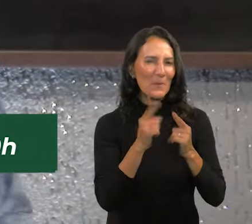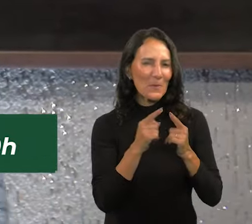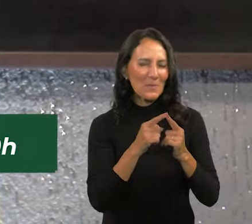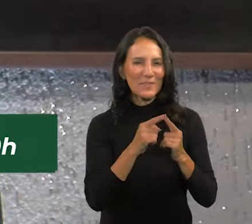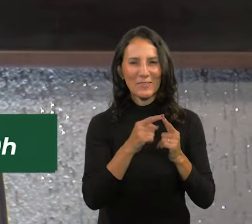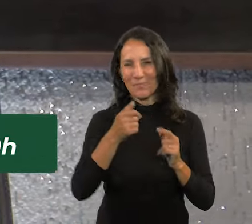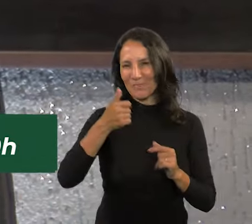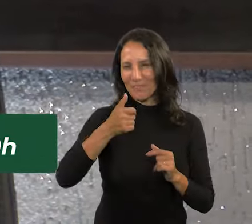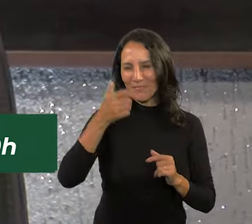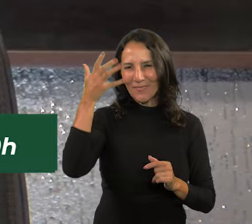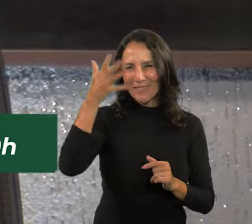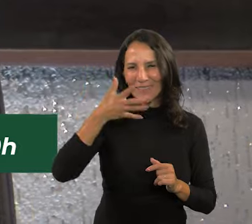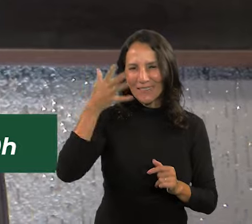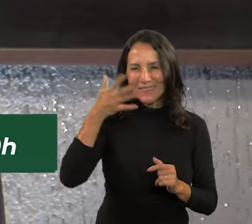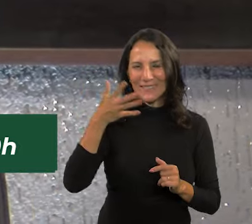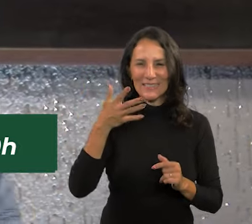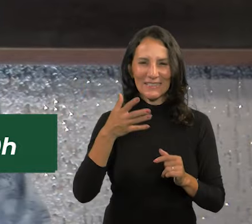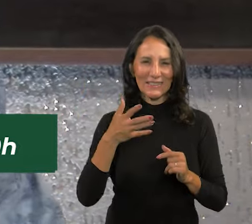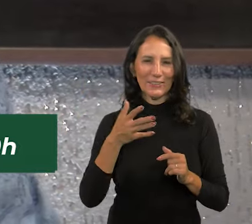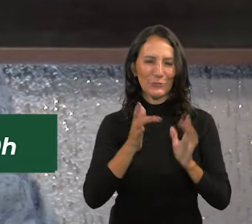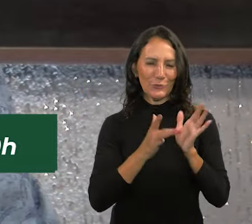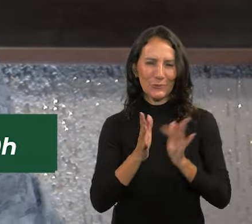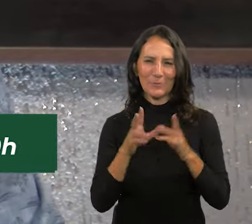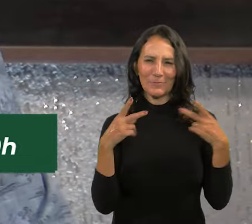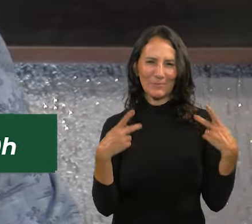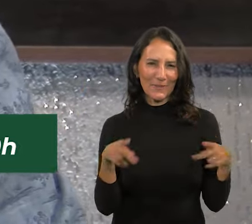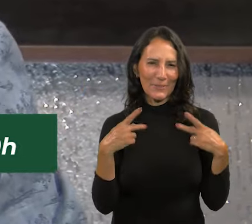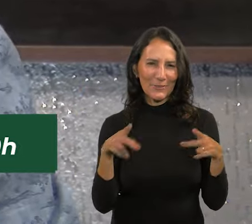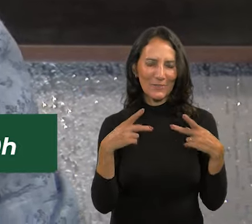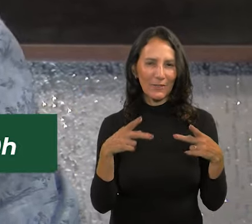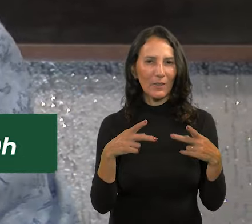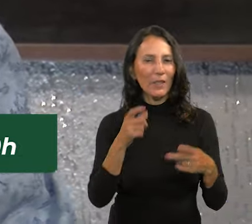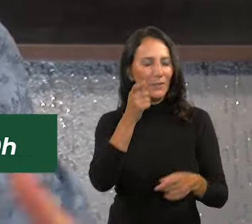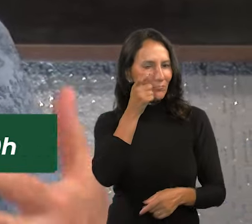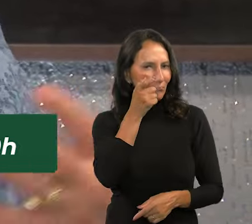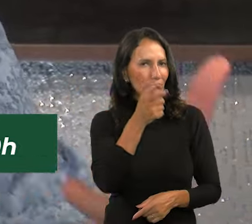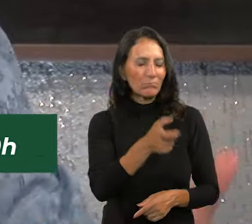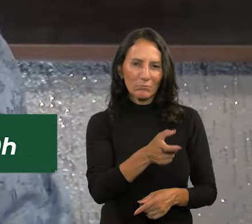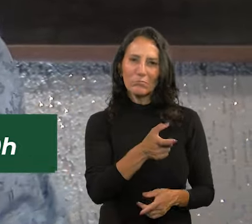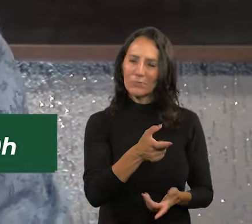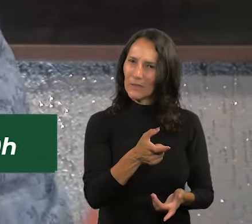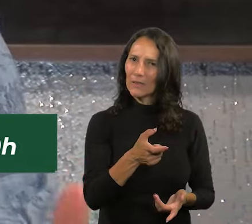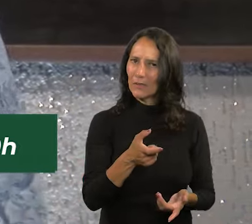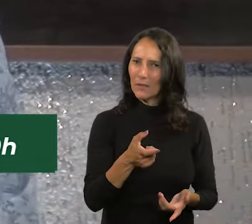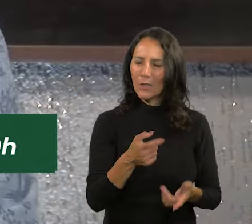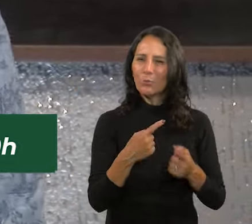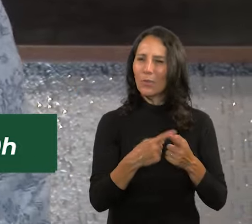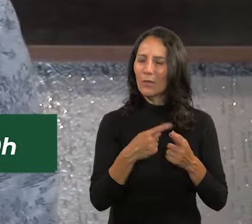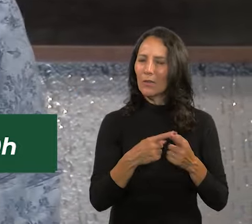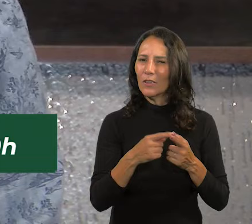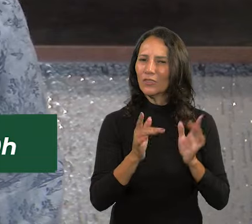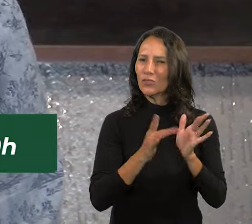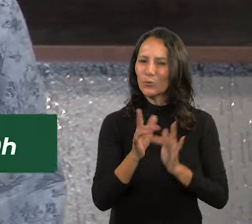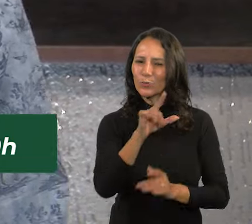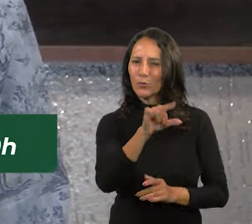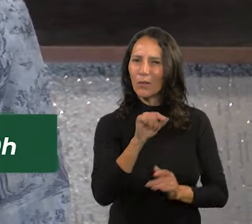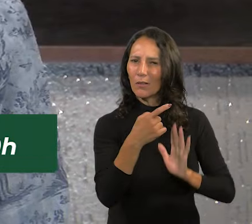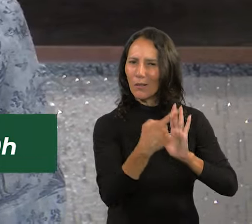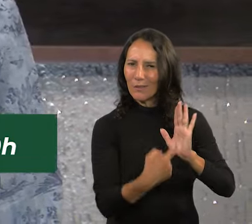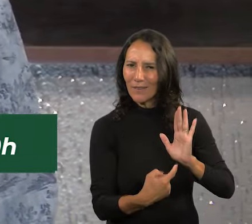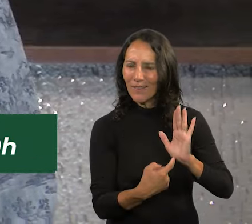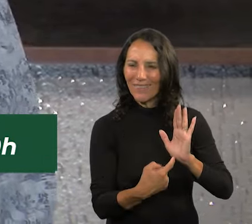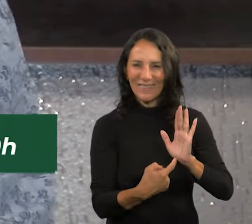pregou. E é interessante o que Jesus... Por que ele pega esse texto? Que Isaías